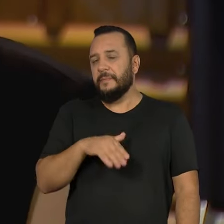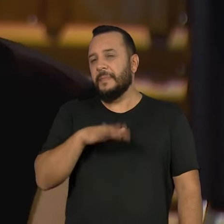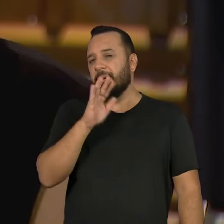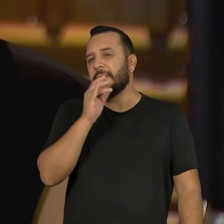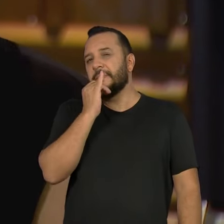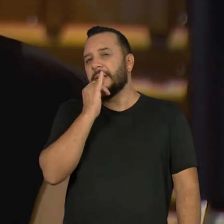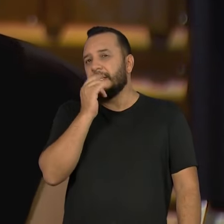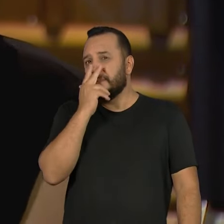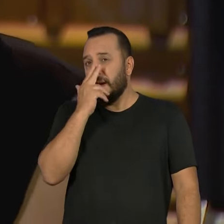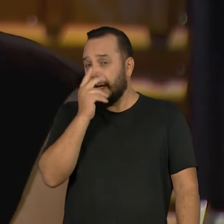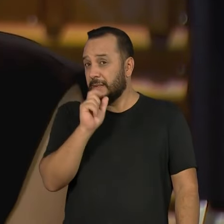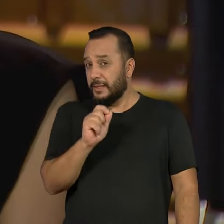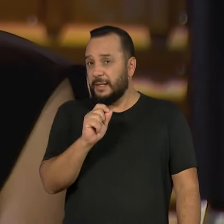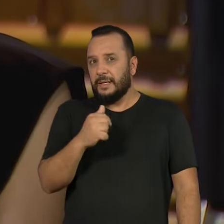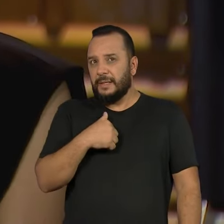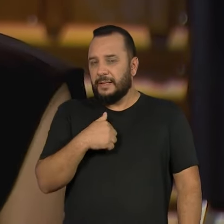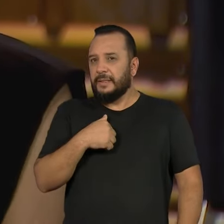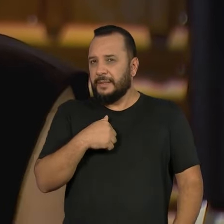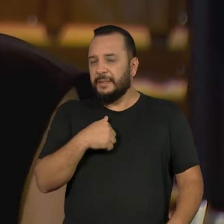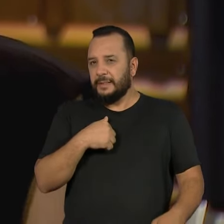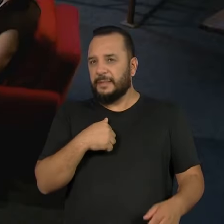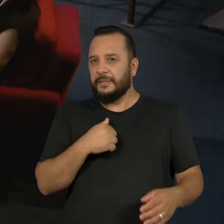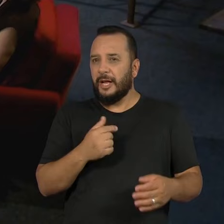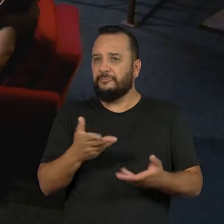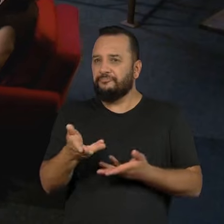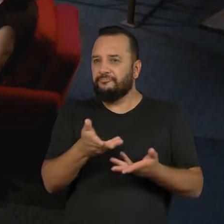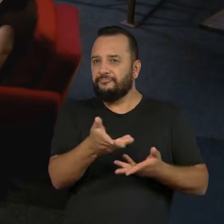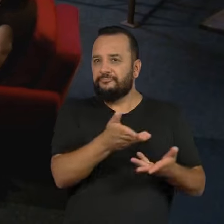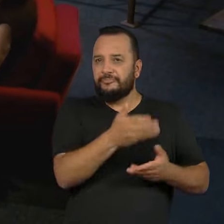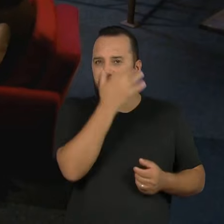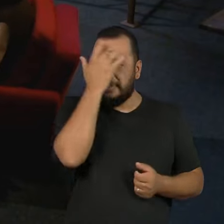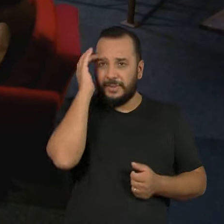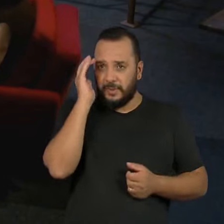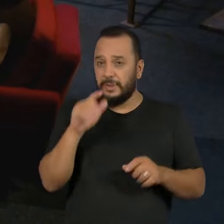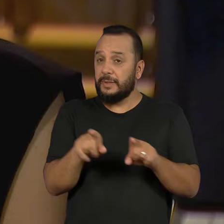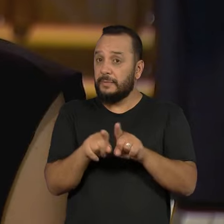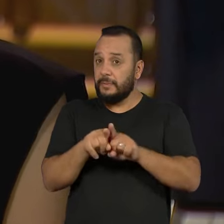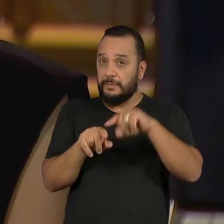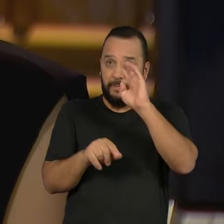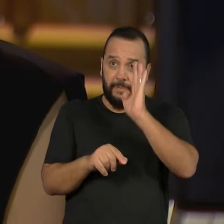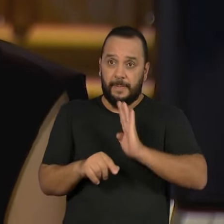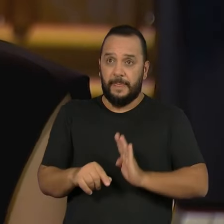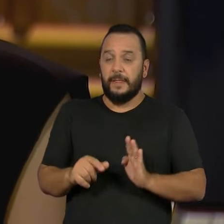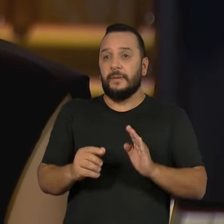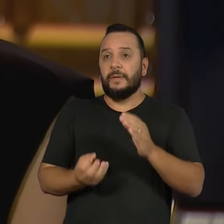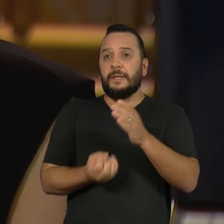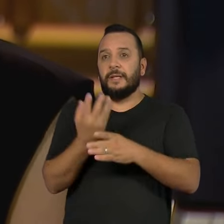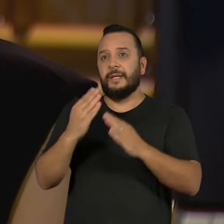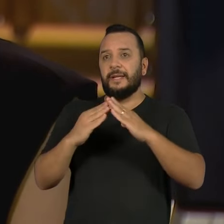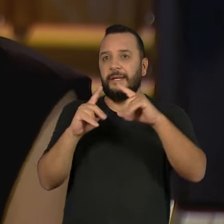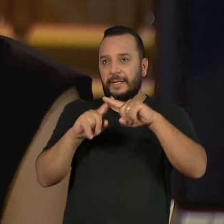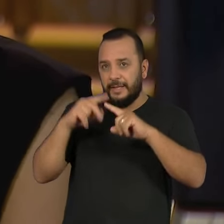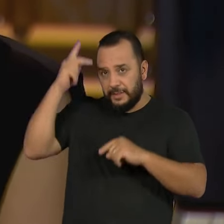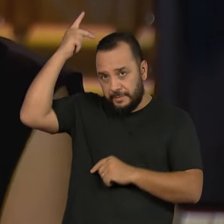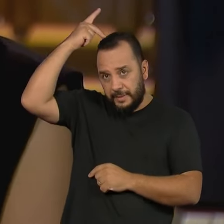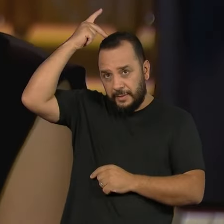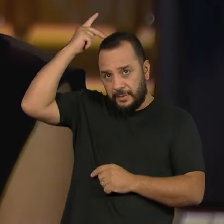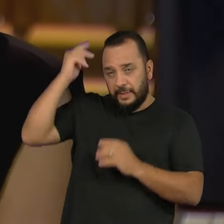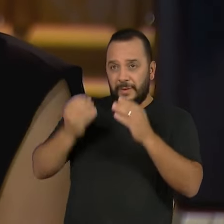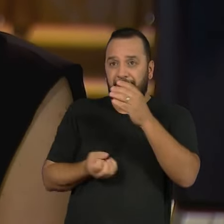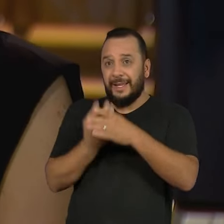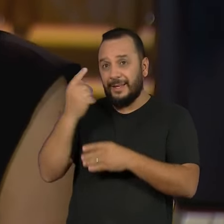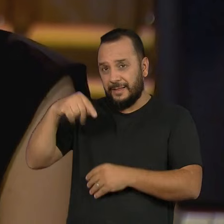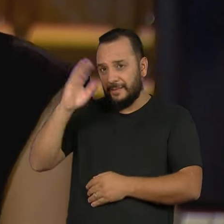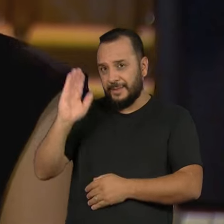eh mais próxima à pessoas e o Brasil também cria a a igrejas pentecostais são criadas no Brasil